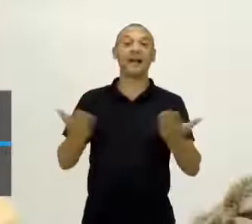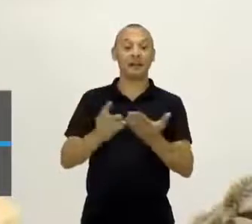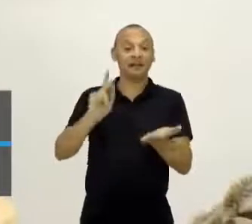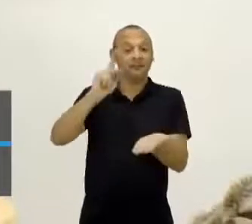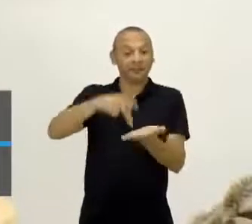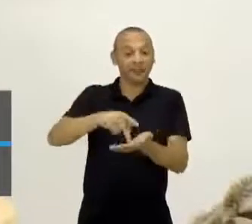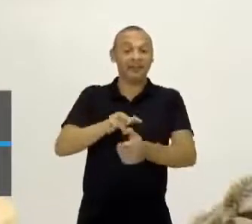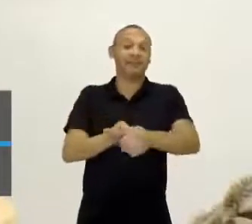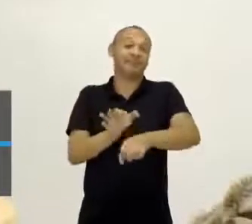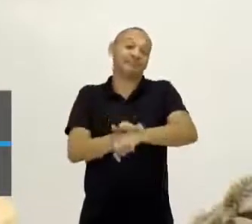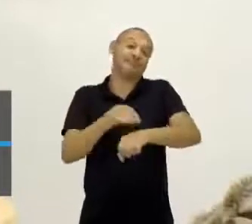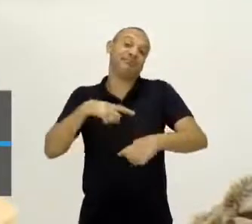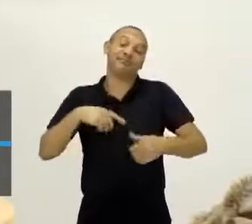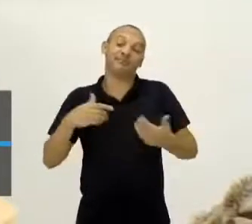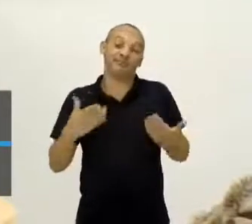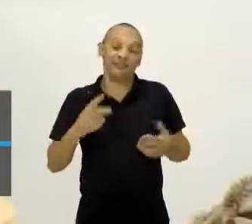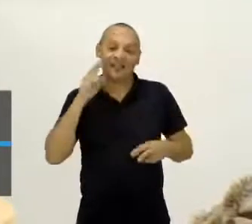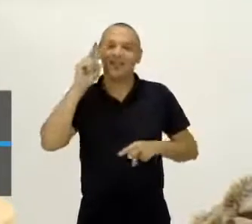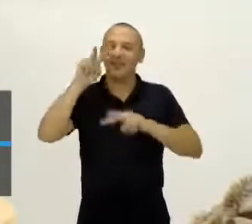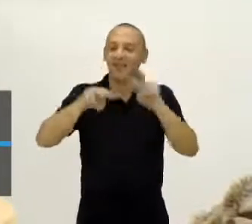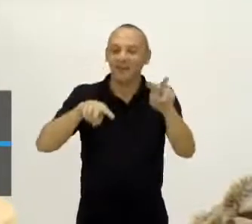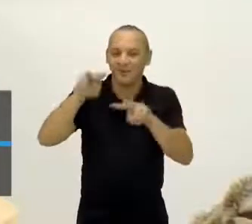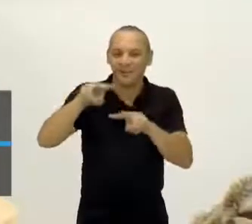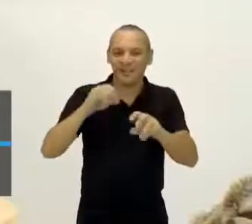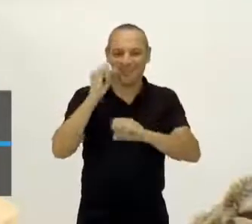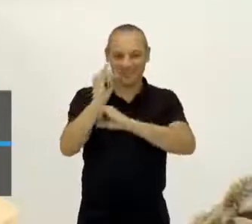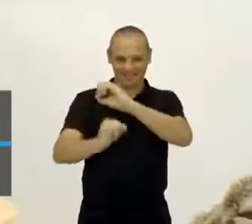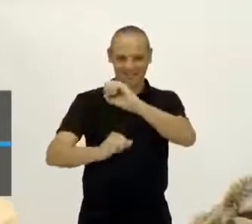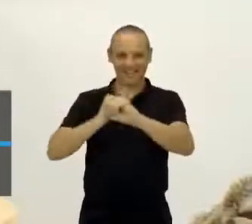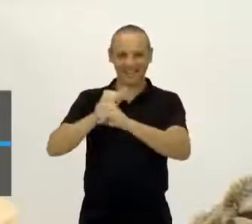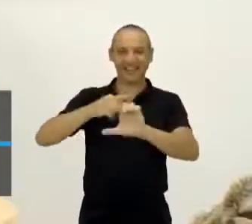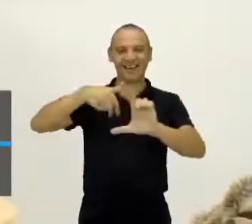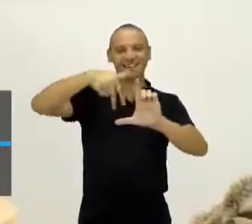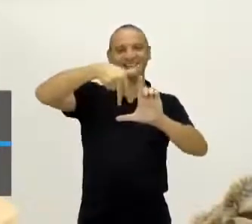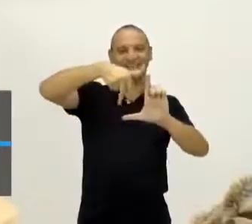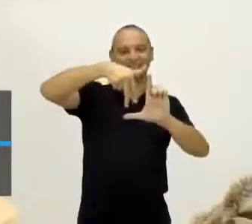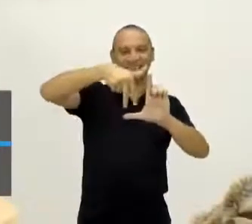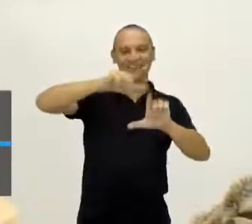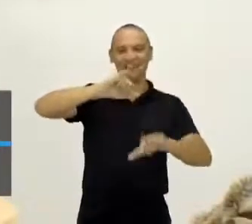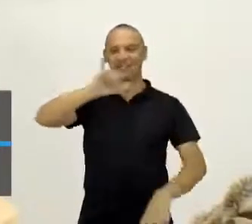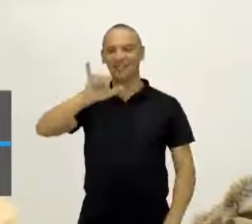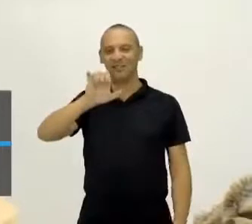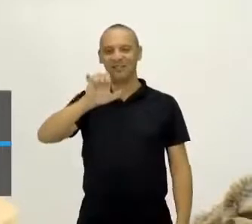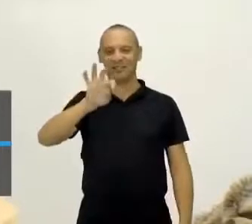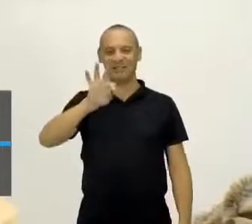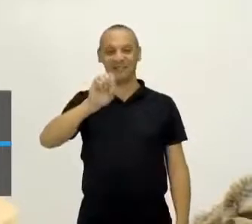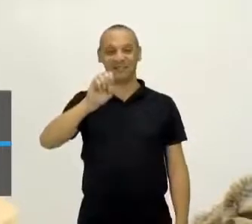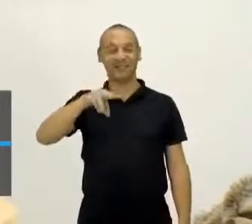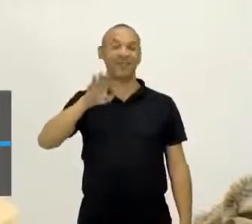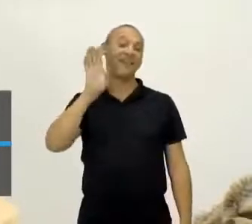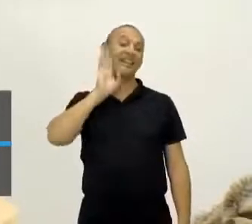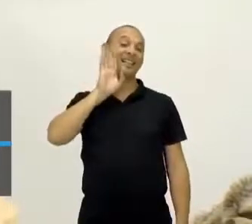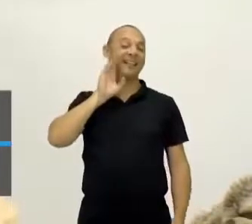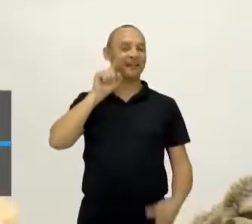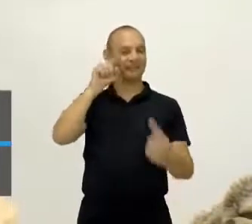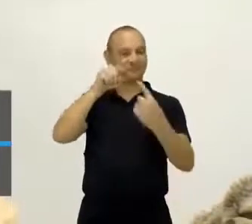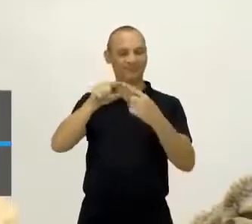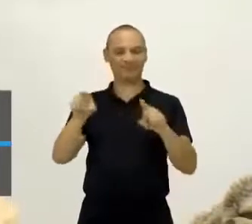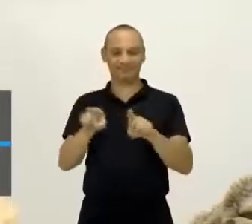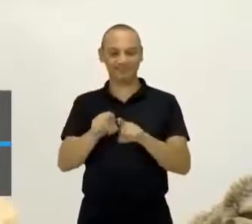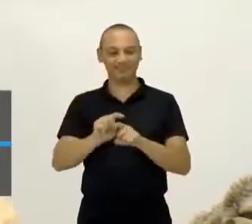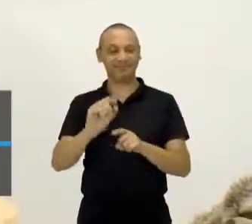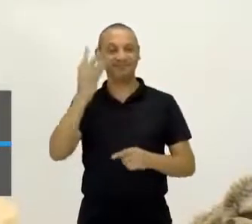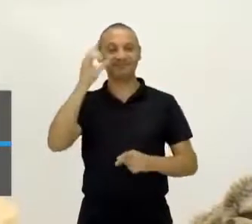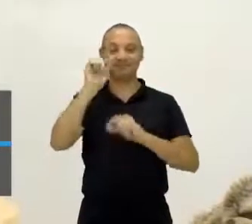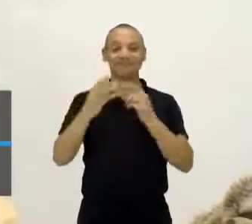existe isso. Então, assistam, procurem na internet o desenho e assistam alguns episódios que vocês vão ver que é bem legal. É assim, o que